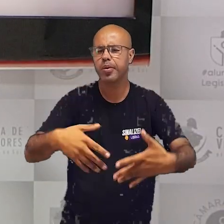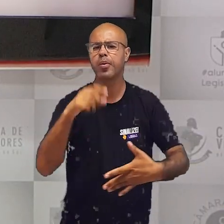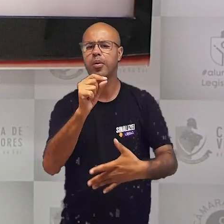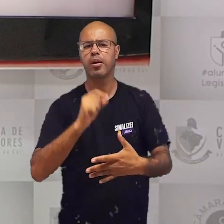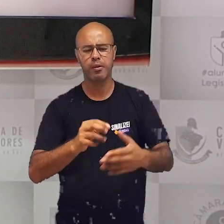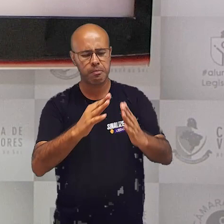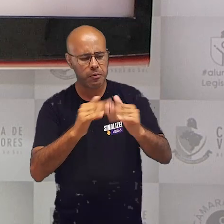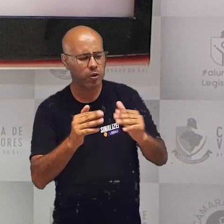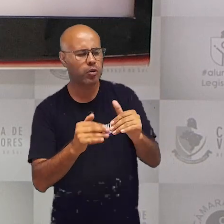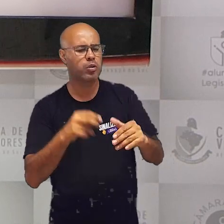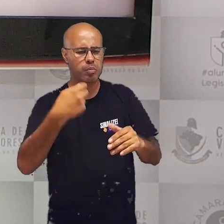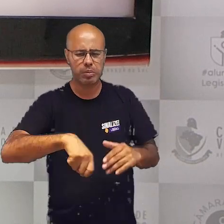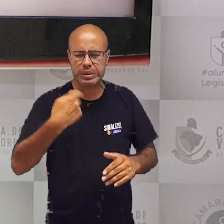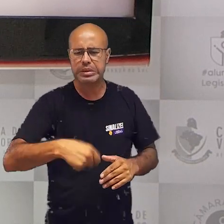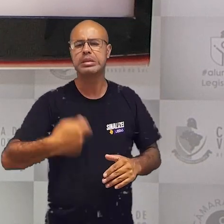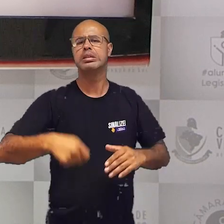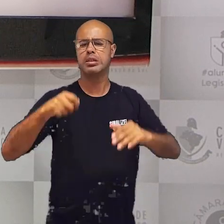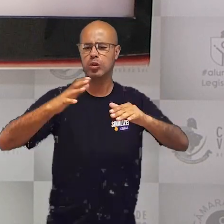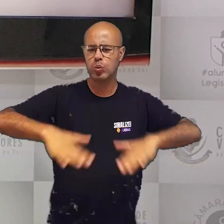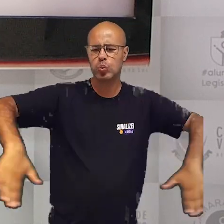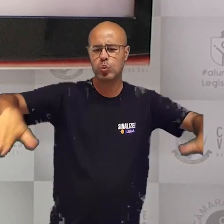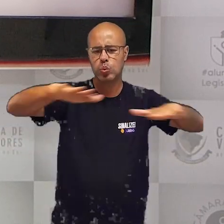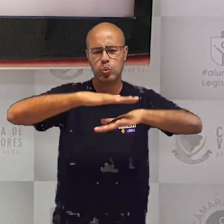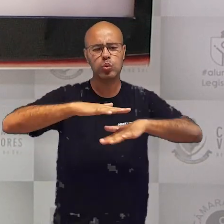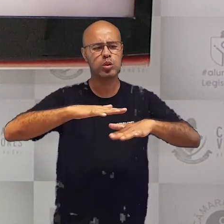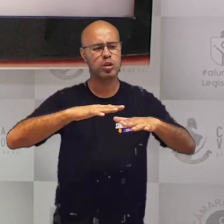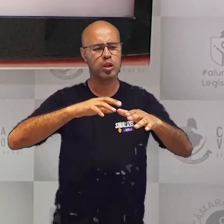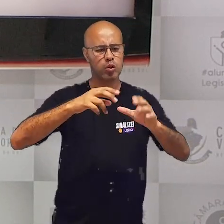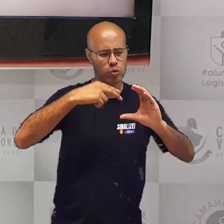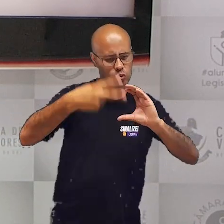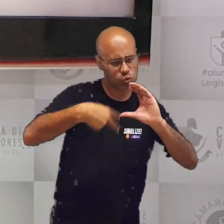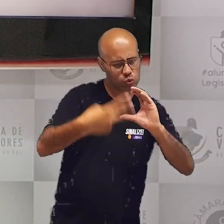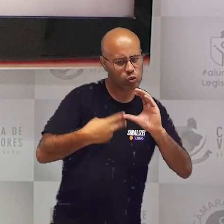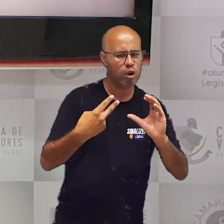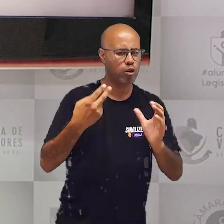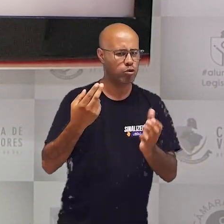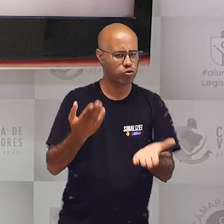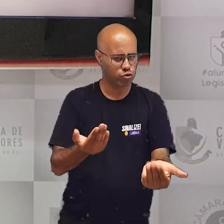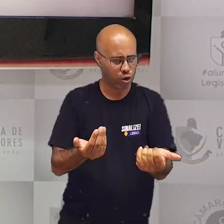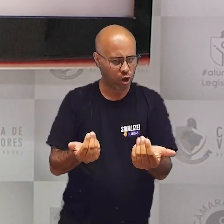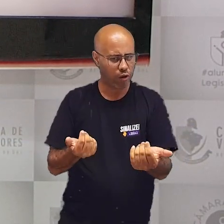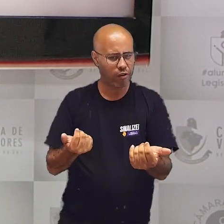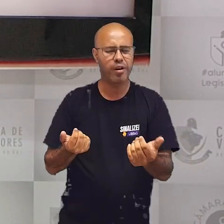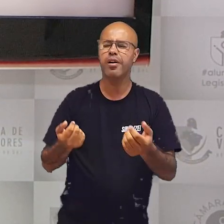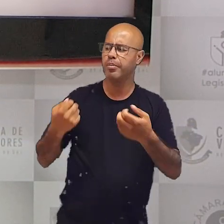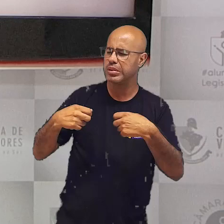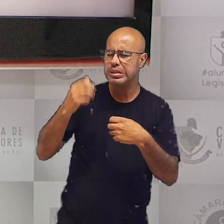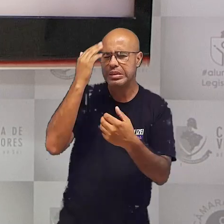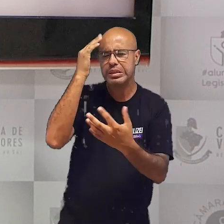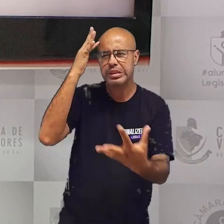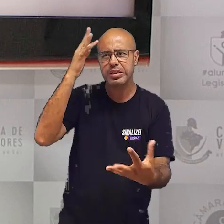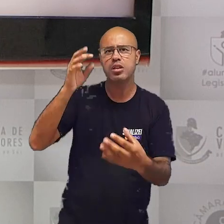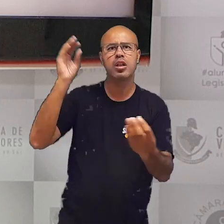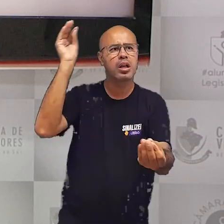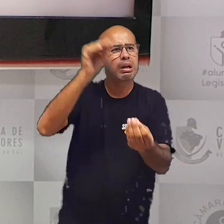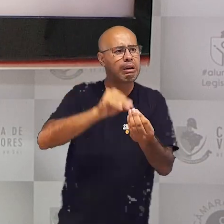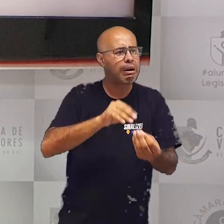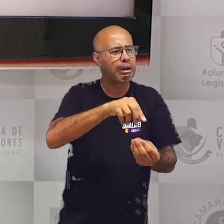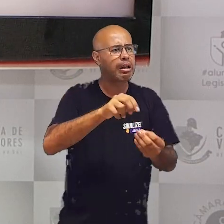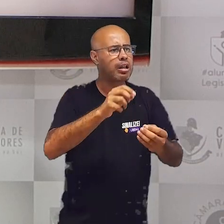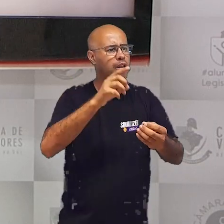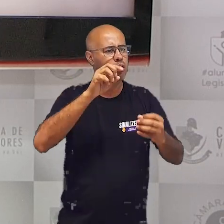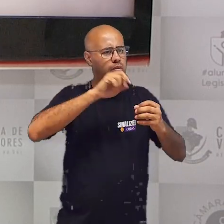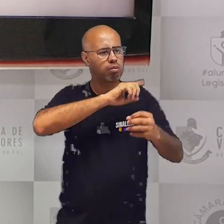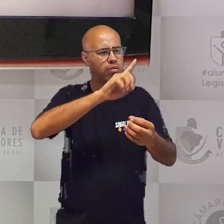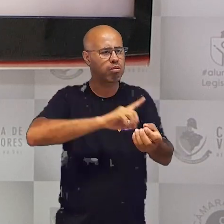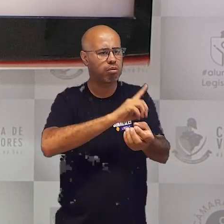o requerimento afirmando que é que os membros da câmara Mirim compreendam profundamente a situação da dengue em